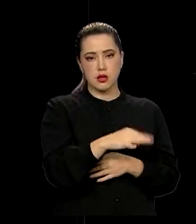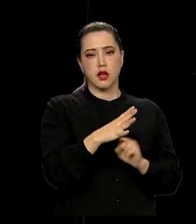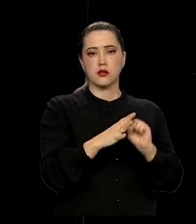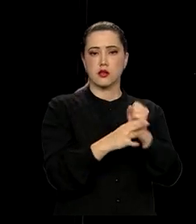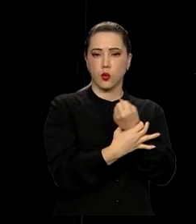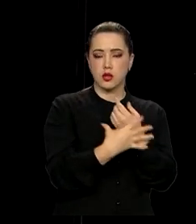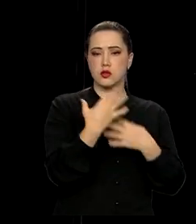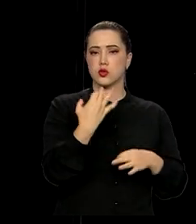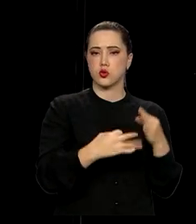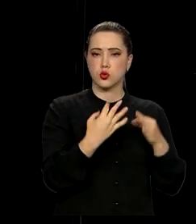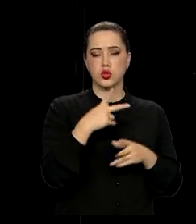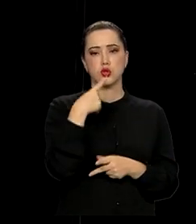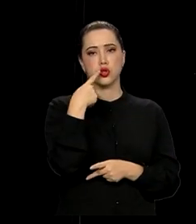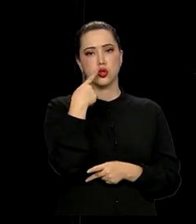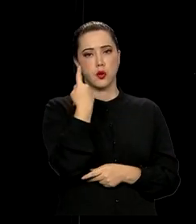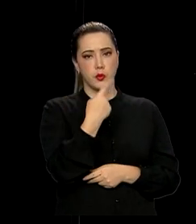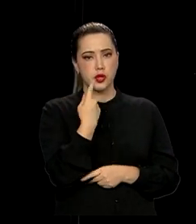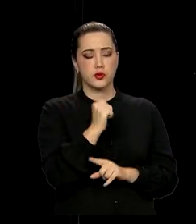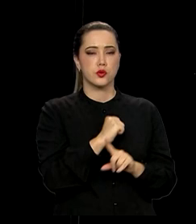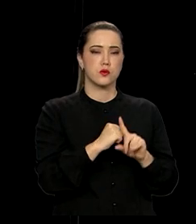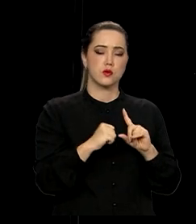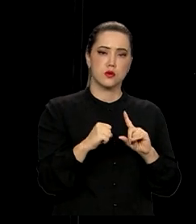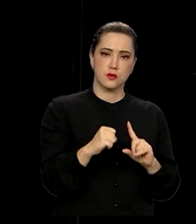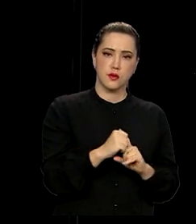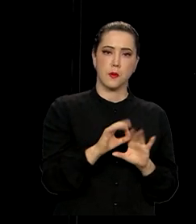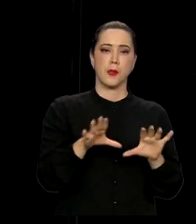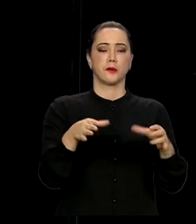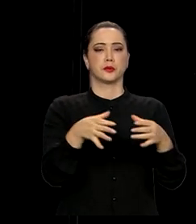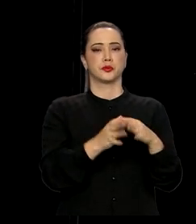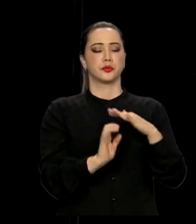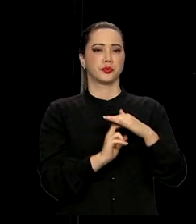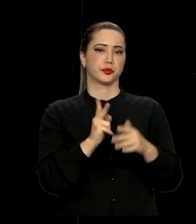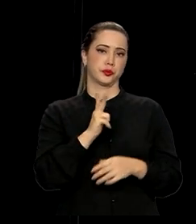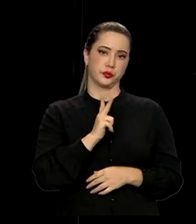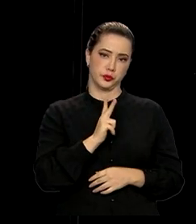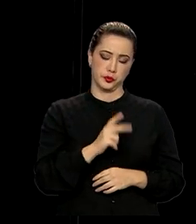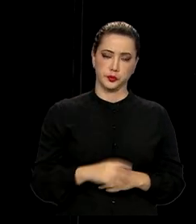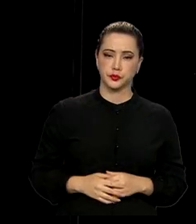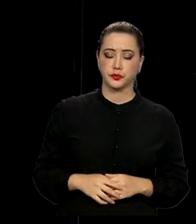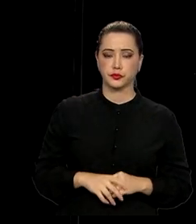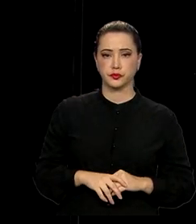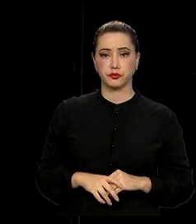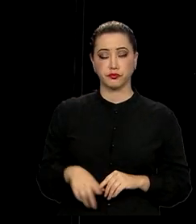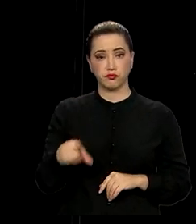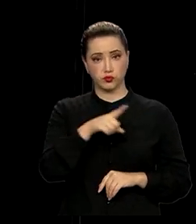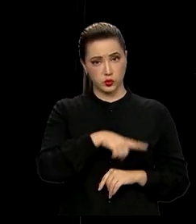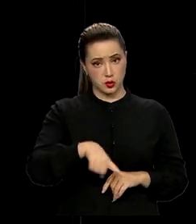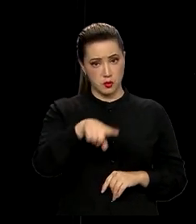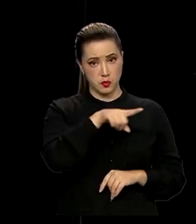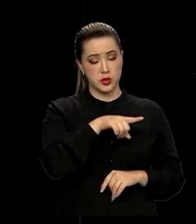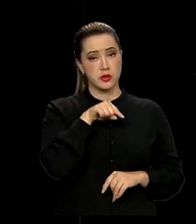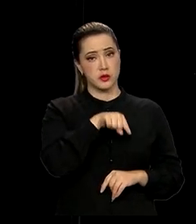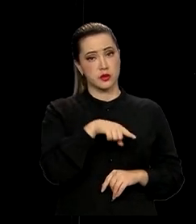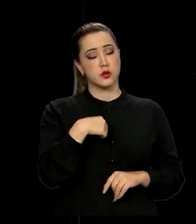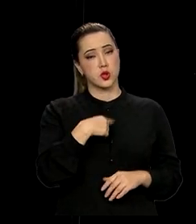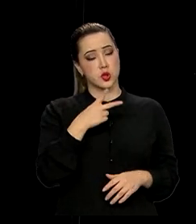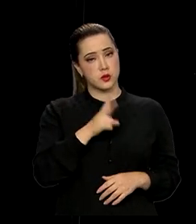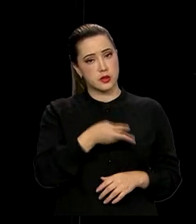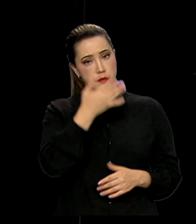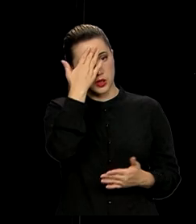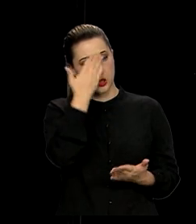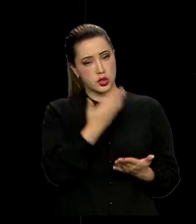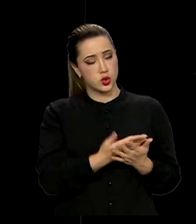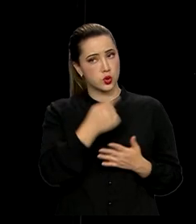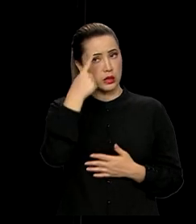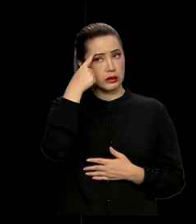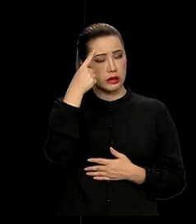jurídica, política e social para o setor privado. Por essa razão, tenho defendido a ideia